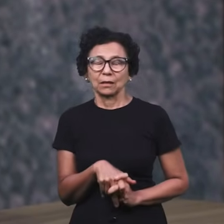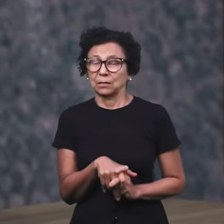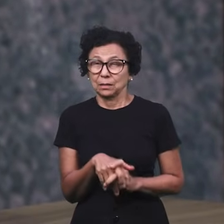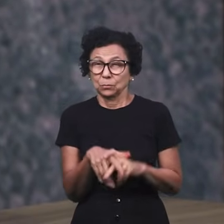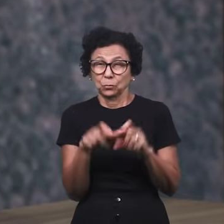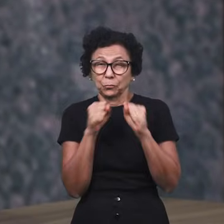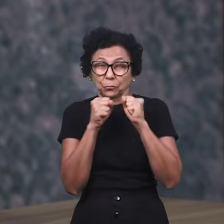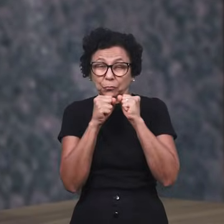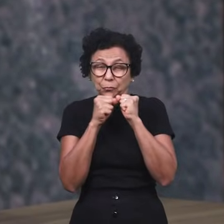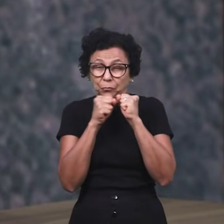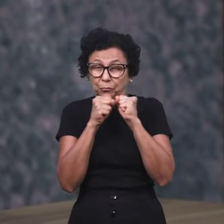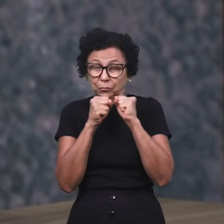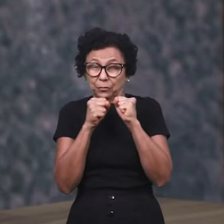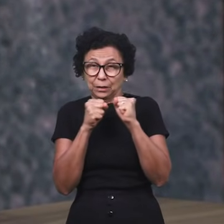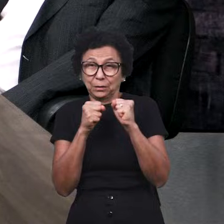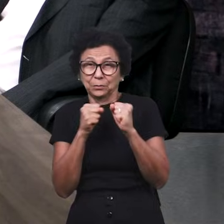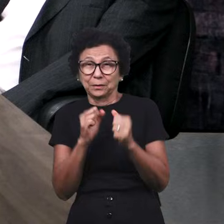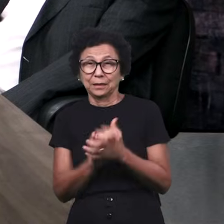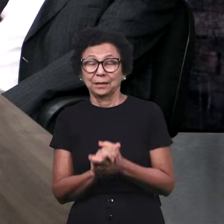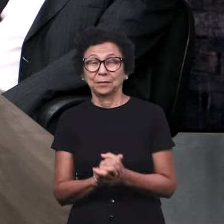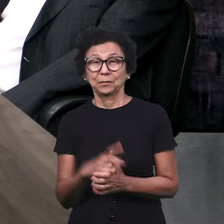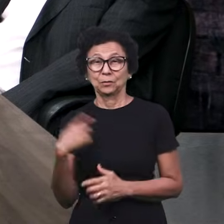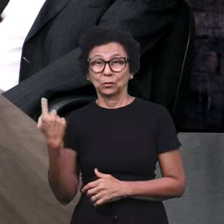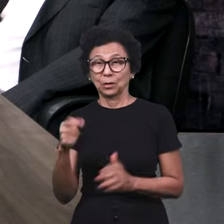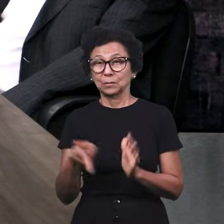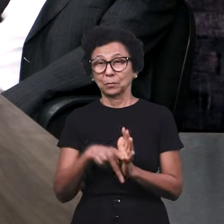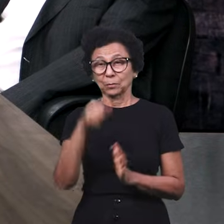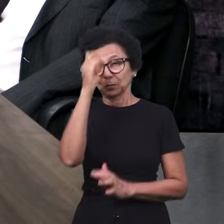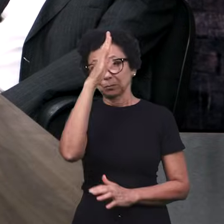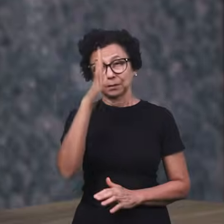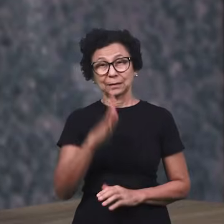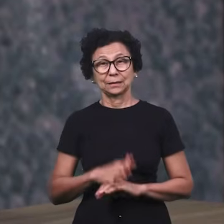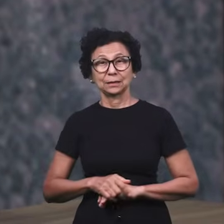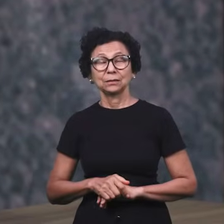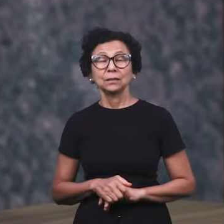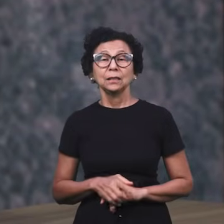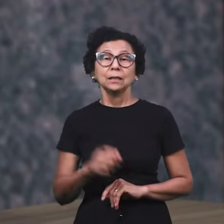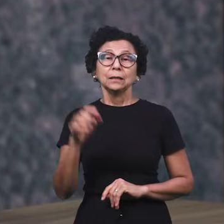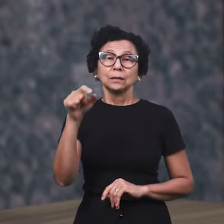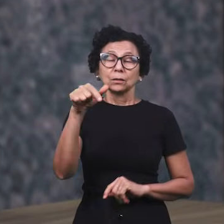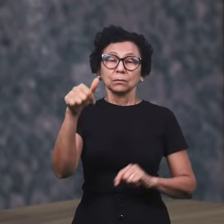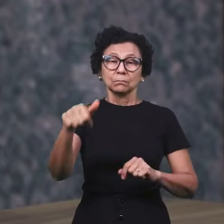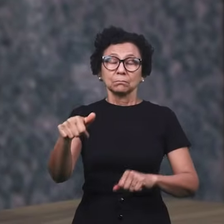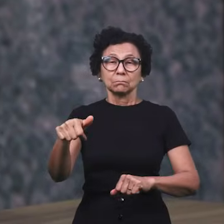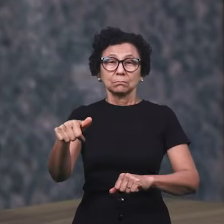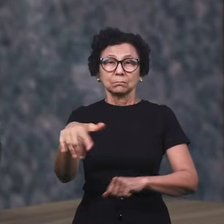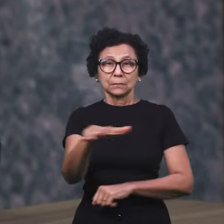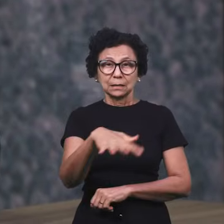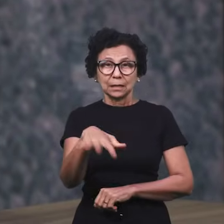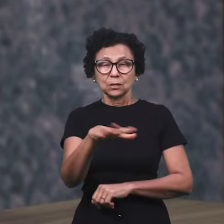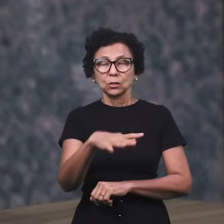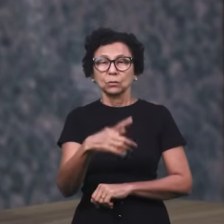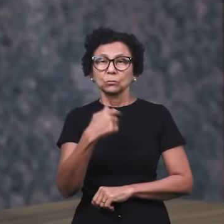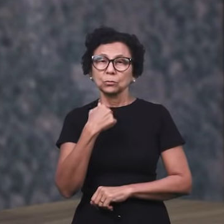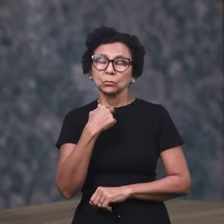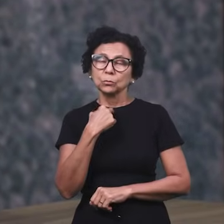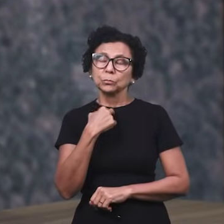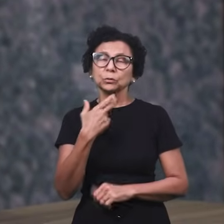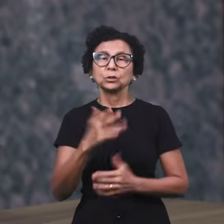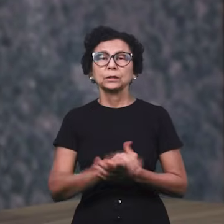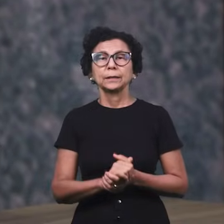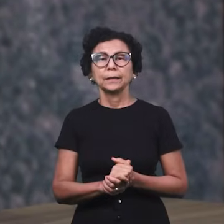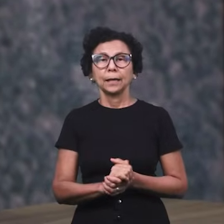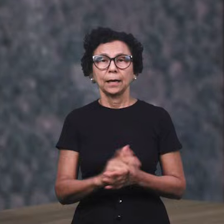nós é horrorosamente frio, né, para nós brasileiros. Mas como era muito frio, lá não era possível produzir açúcar, cacau,